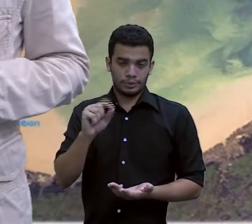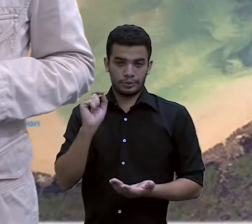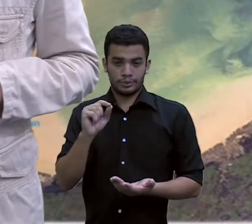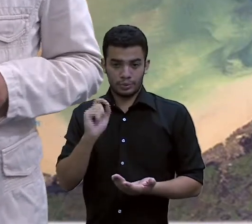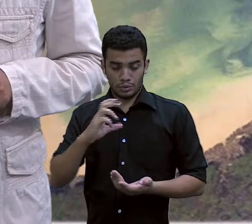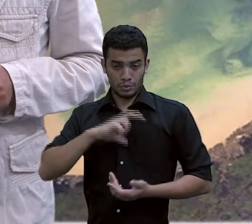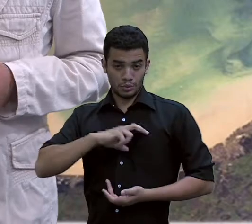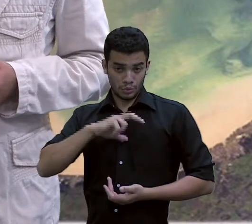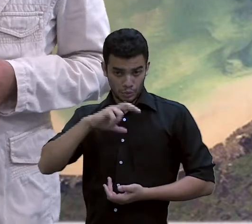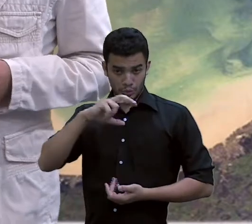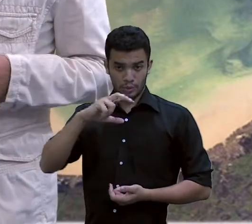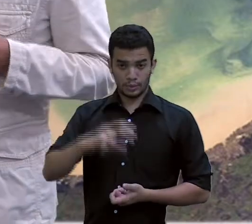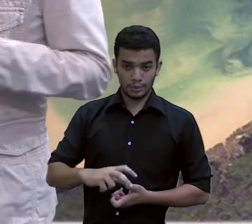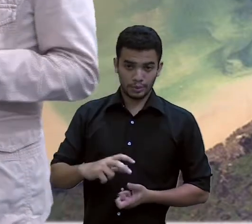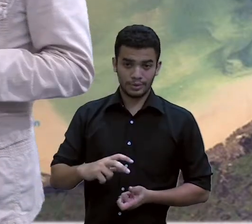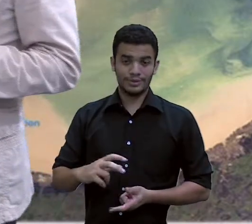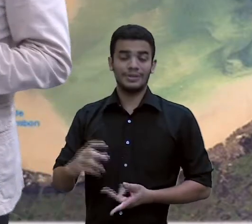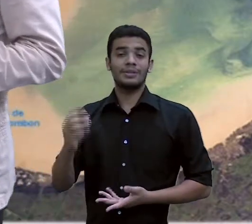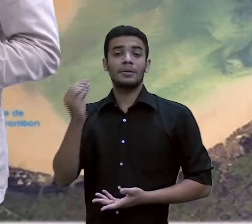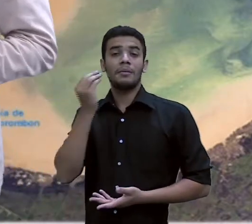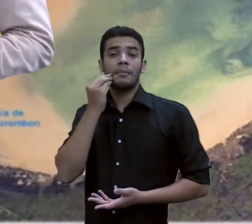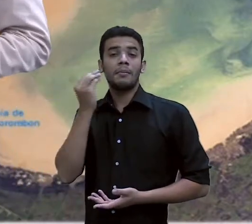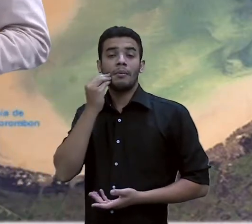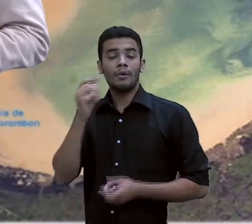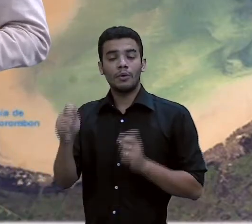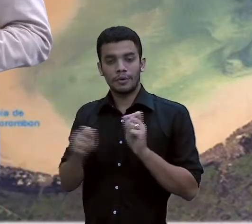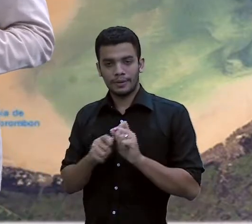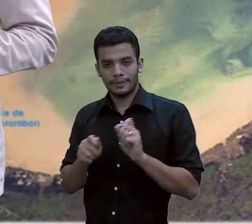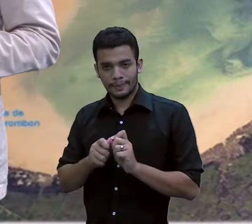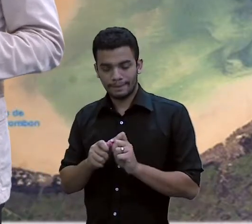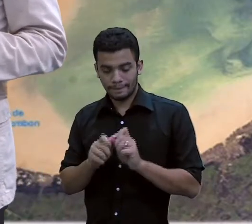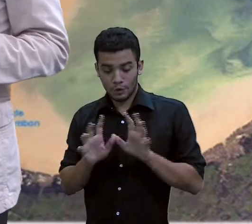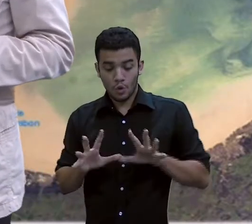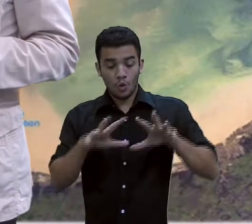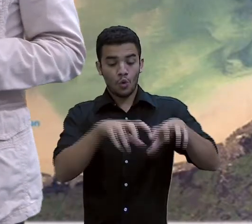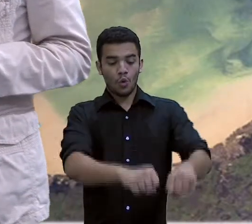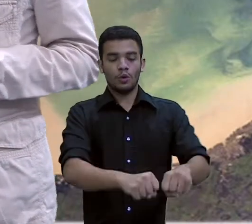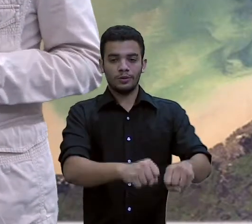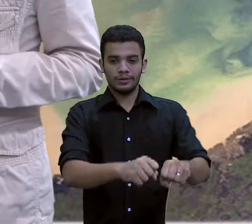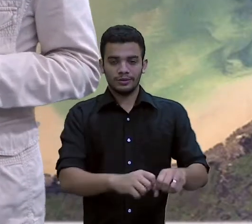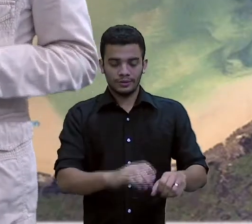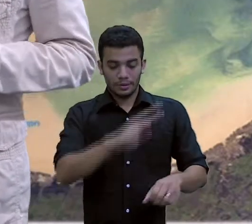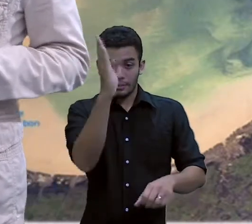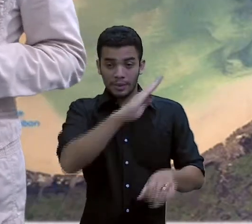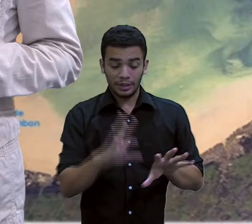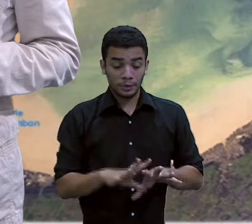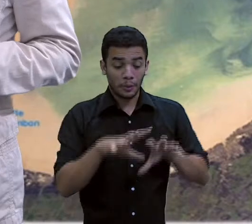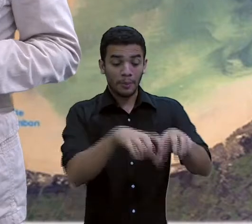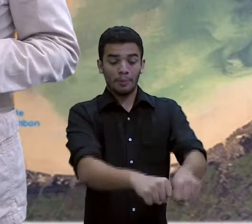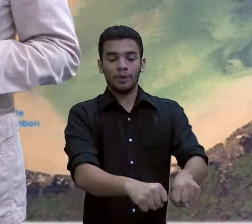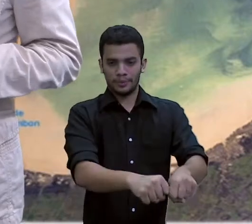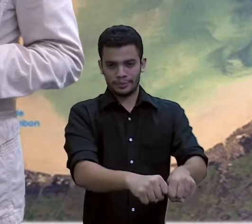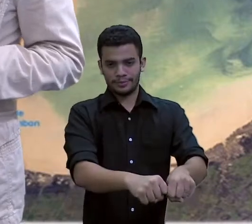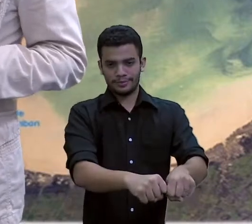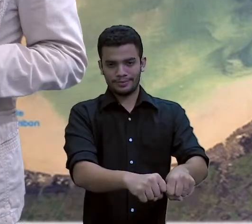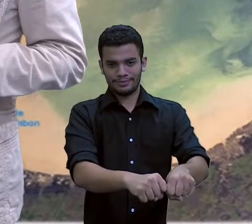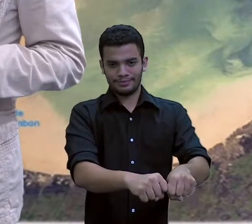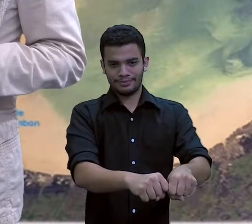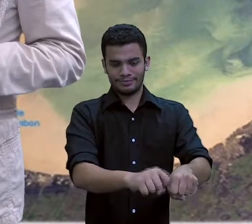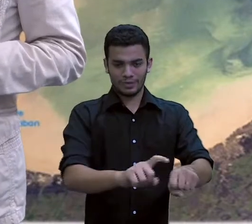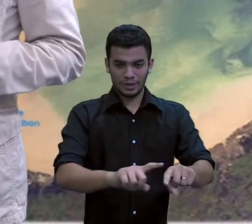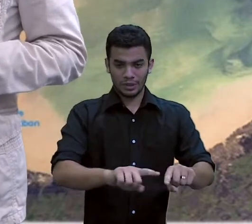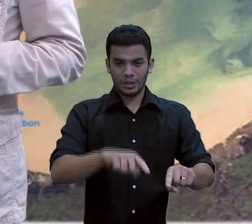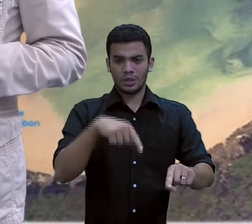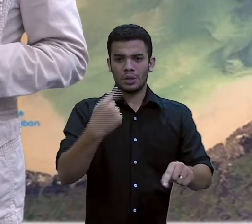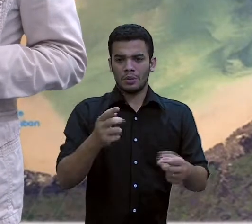portugueses estavam ocupados colonizando o Brasil, mas sua cobiça foi despertada com as notícias da descoberta